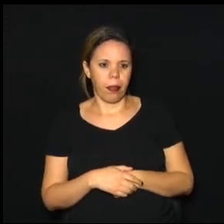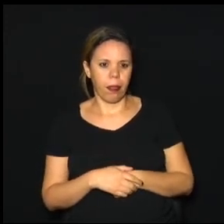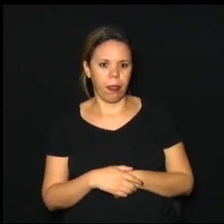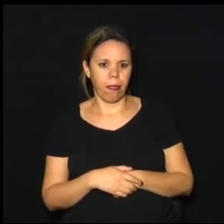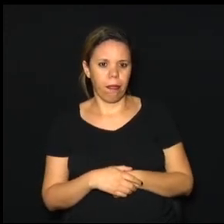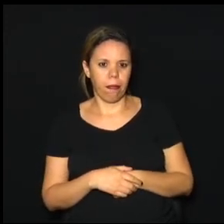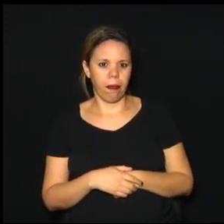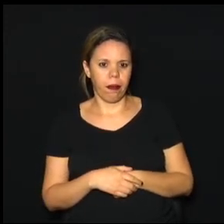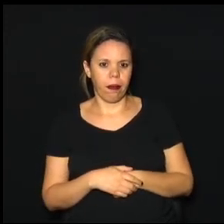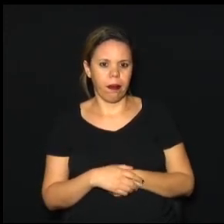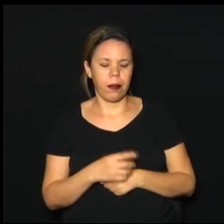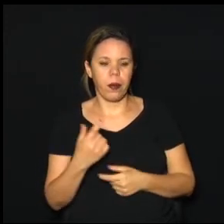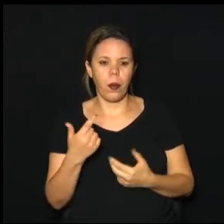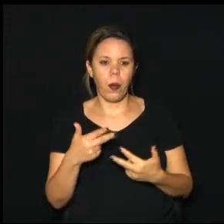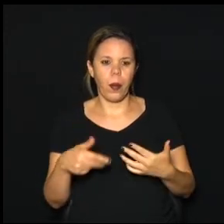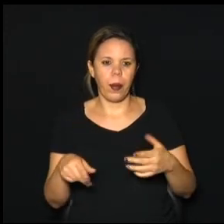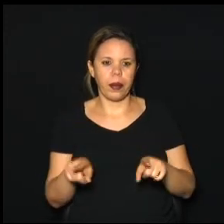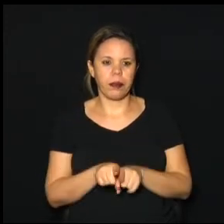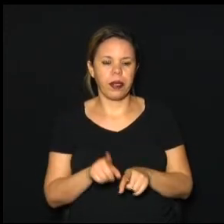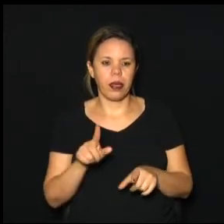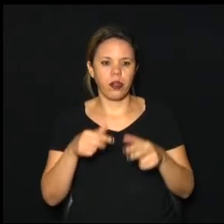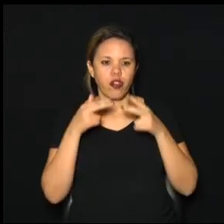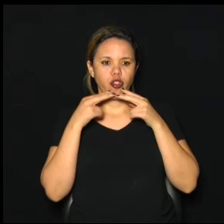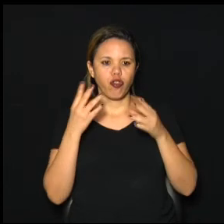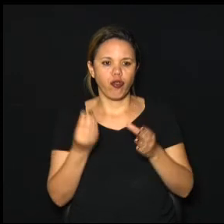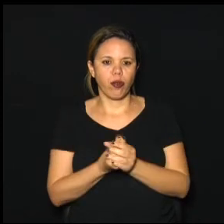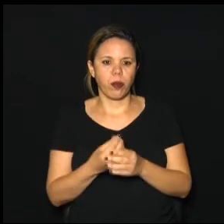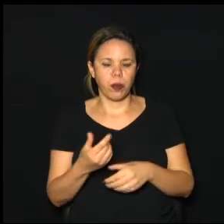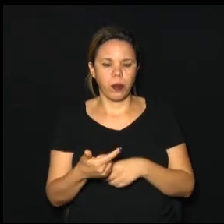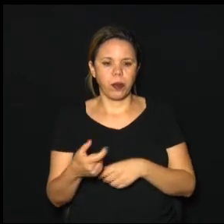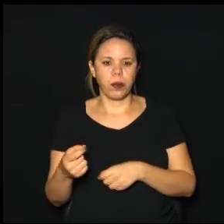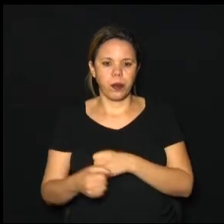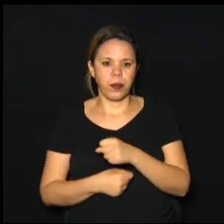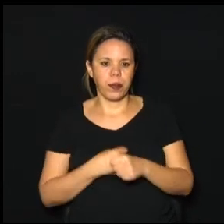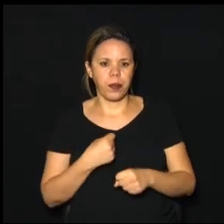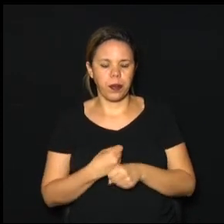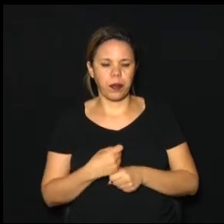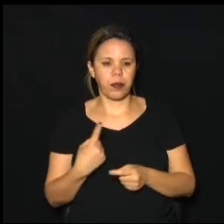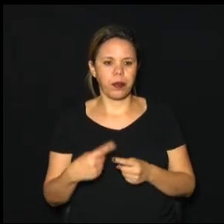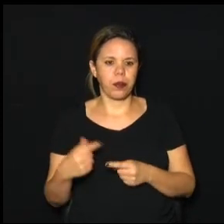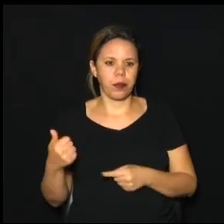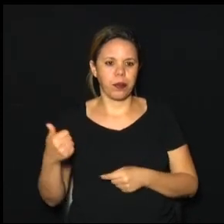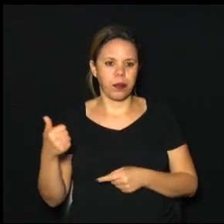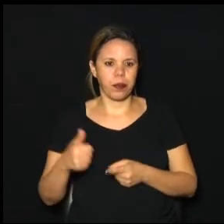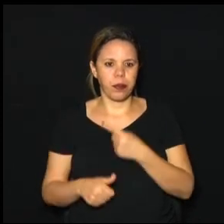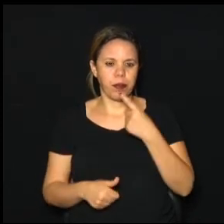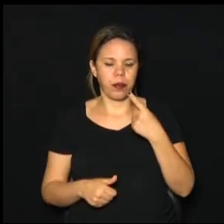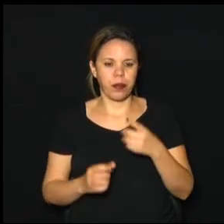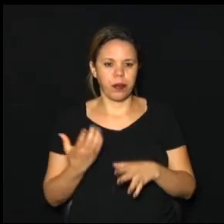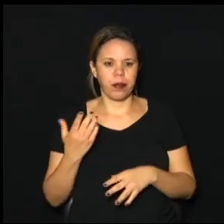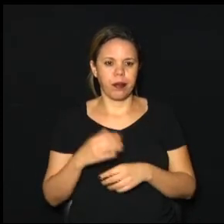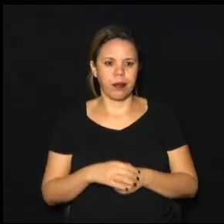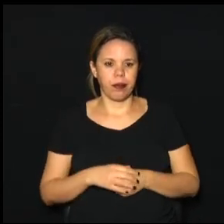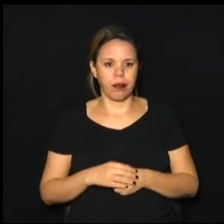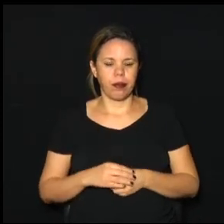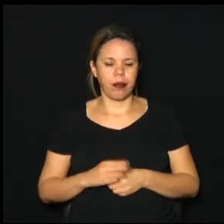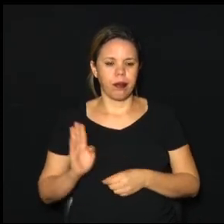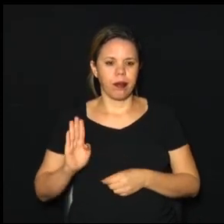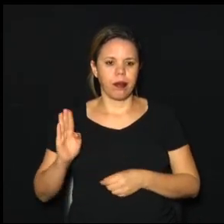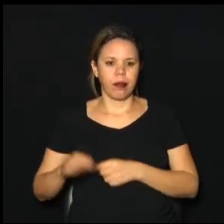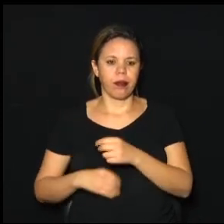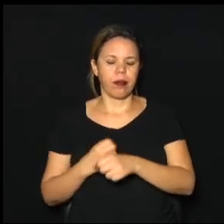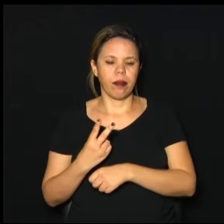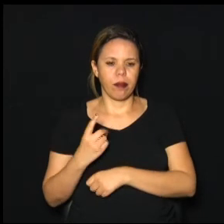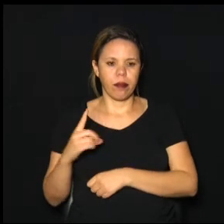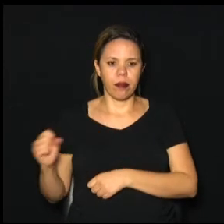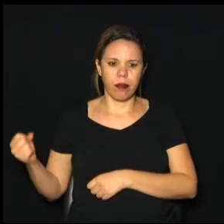impossibilidade, e essa, de certa forma, é uma novidade nas eleições de 2020, porque a primeira vez que isso aconteceu foi nas eleições de 2018.